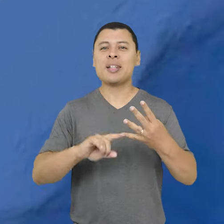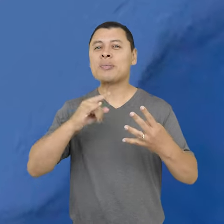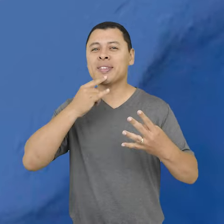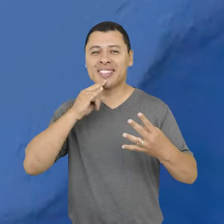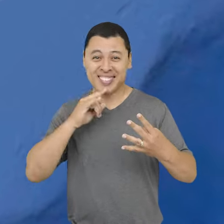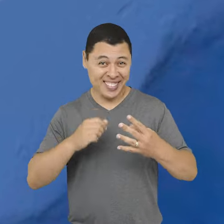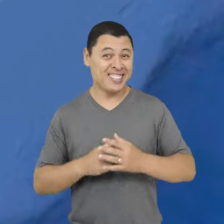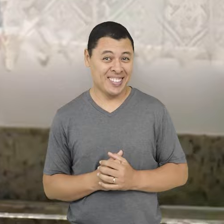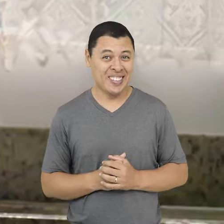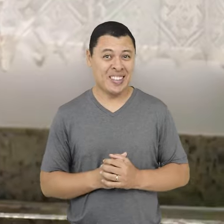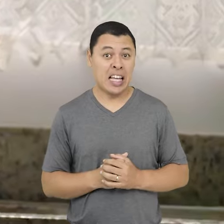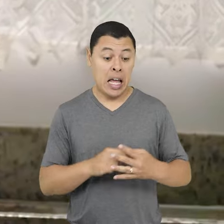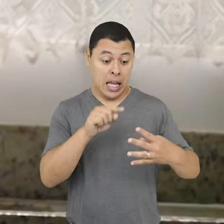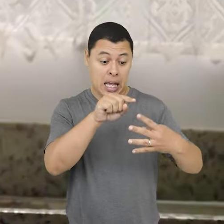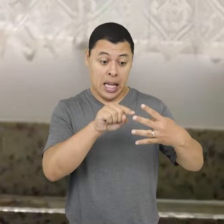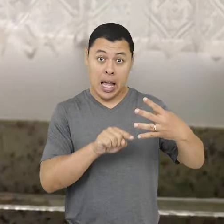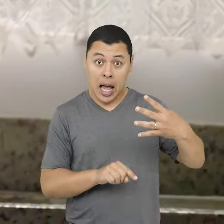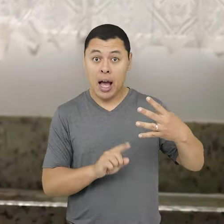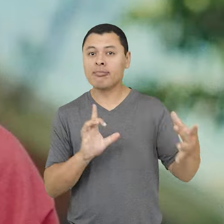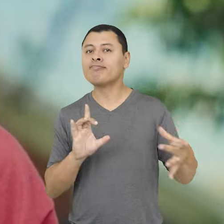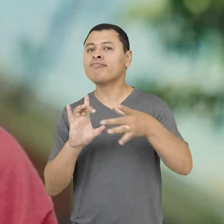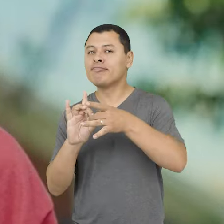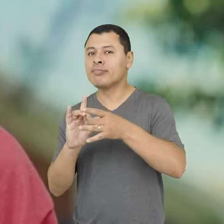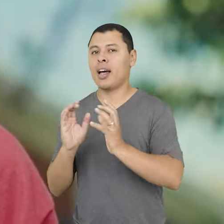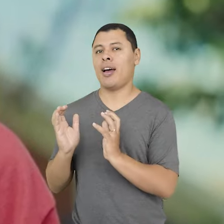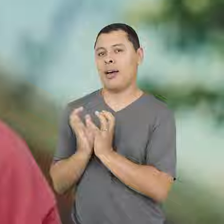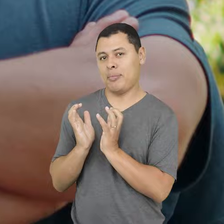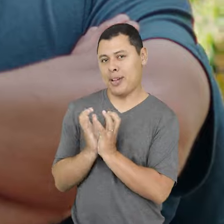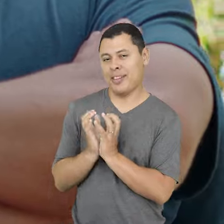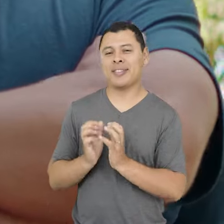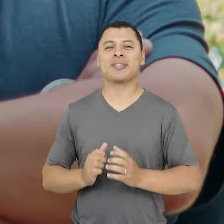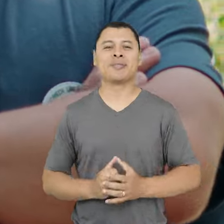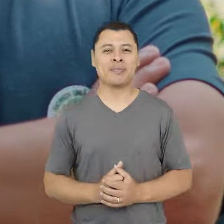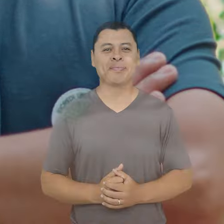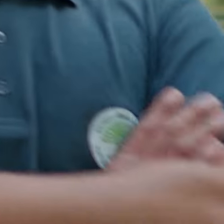e Piracicaba, todas em parceria com as APAES.